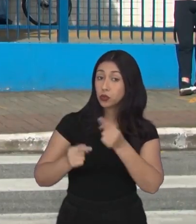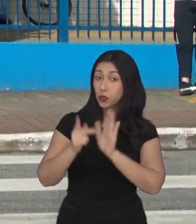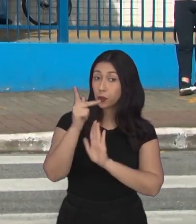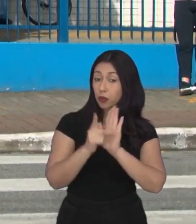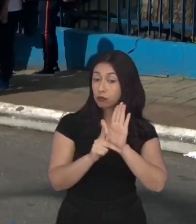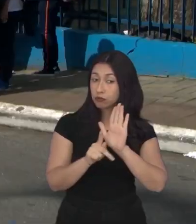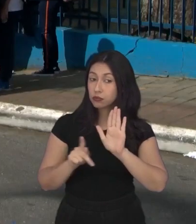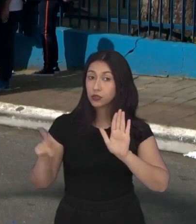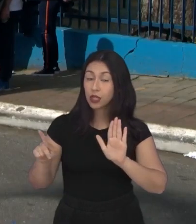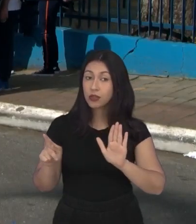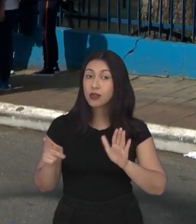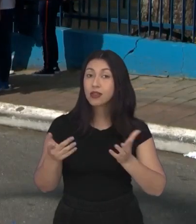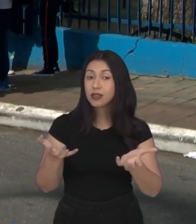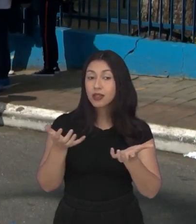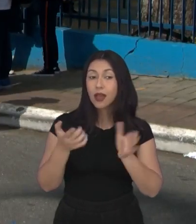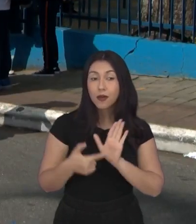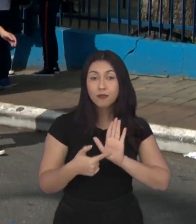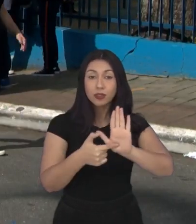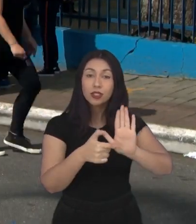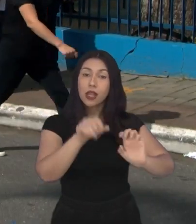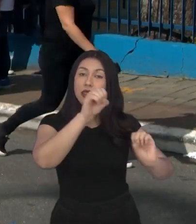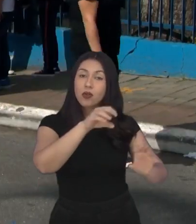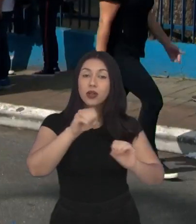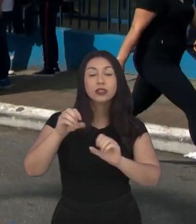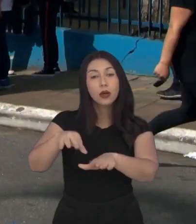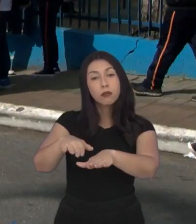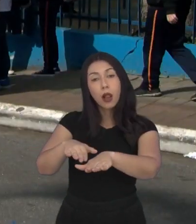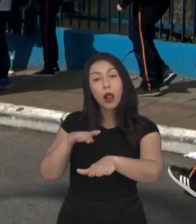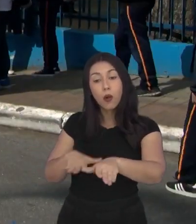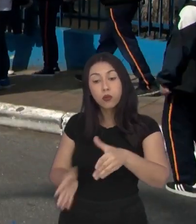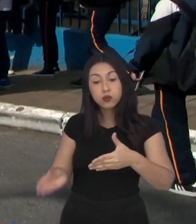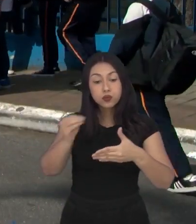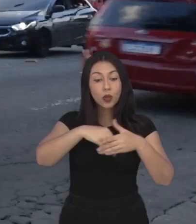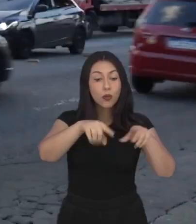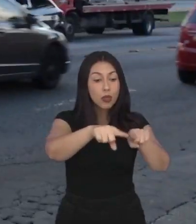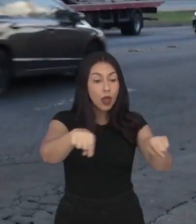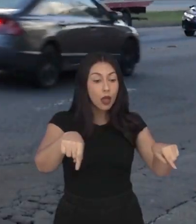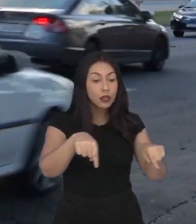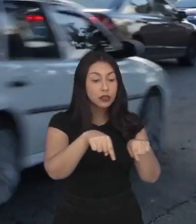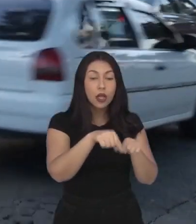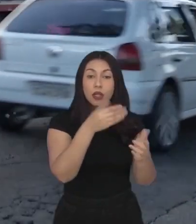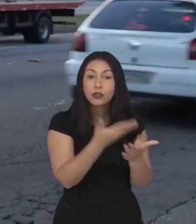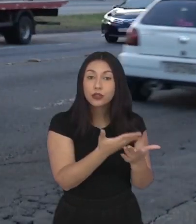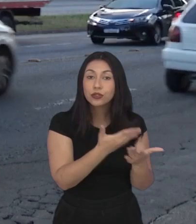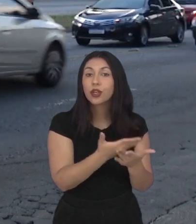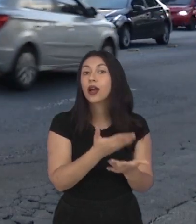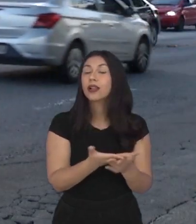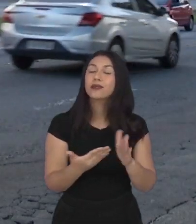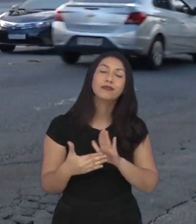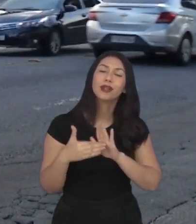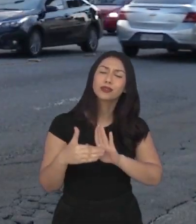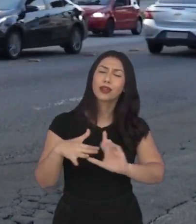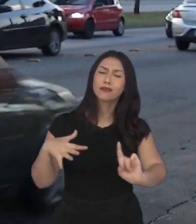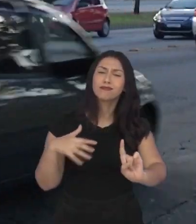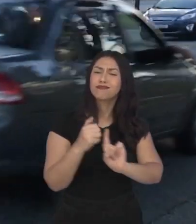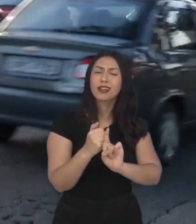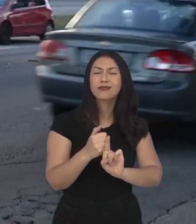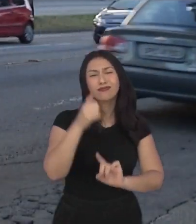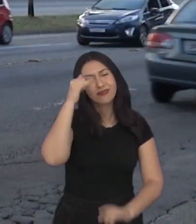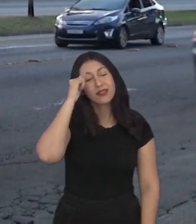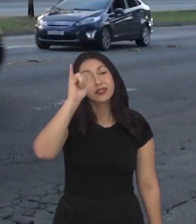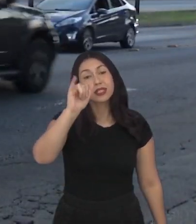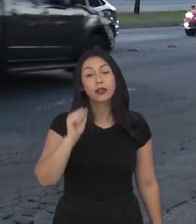na prática. Uma vez que elas fazem as suas renegociações, elas terão mais